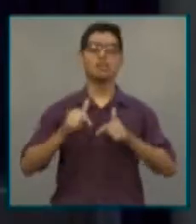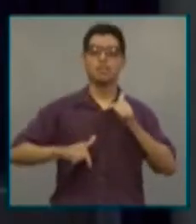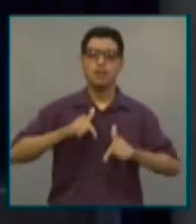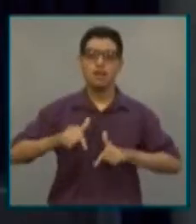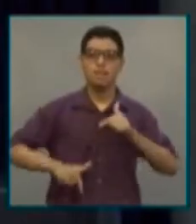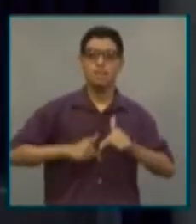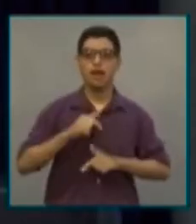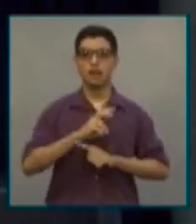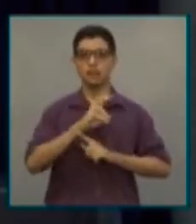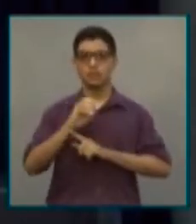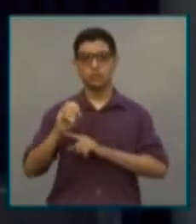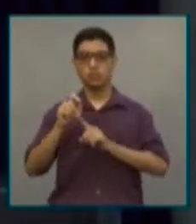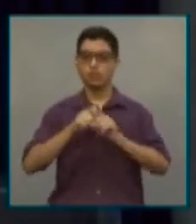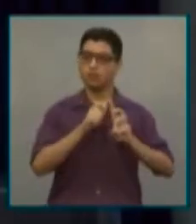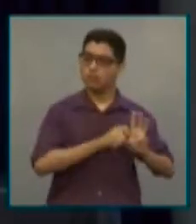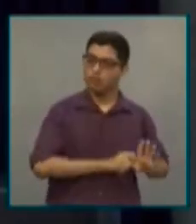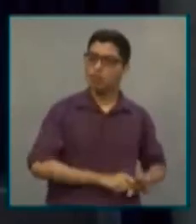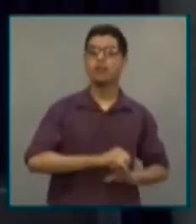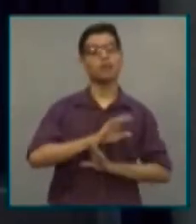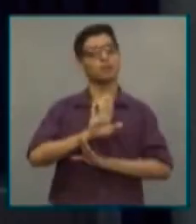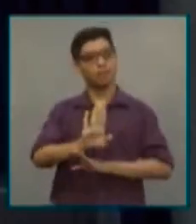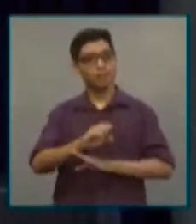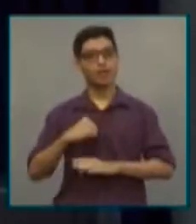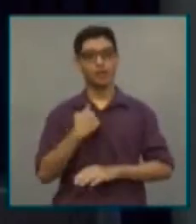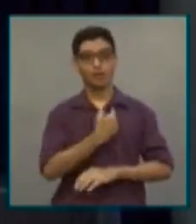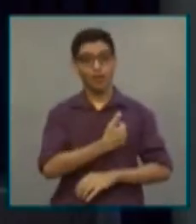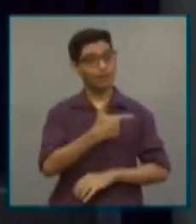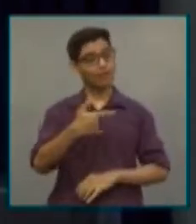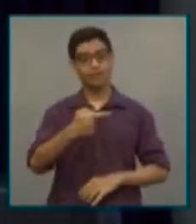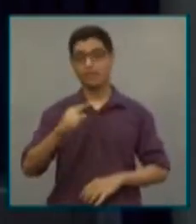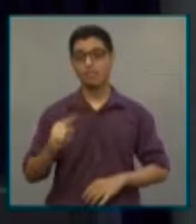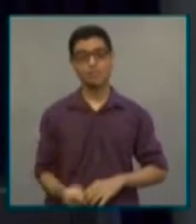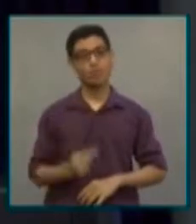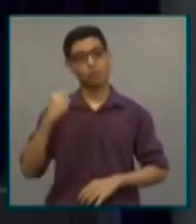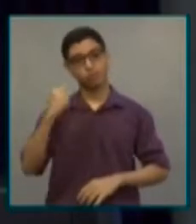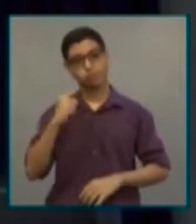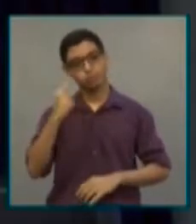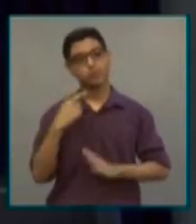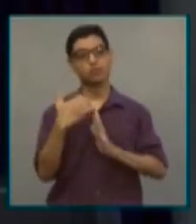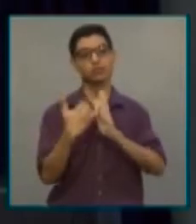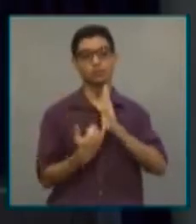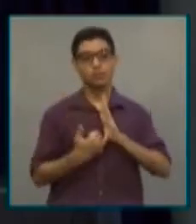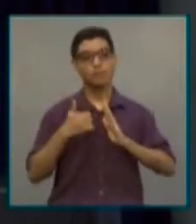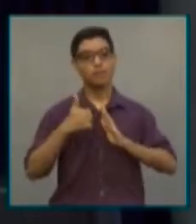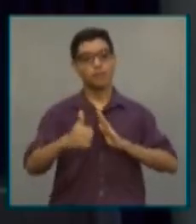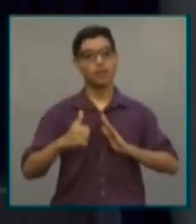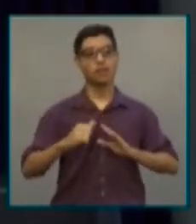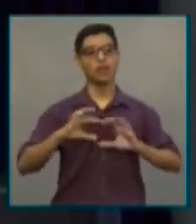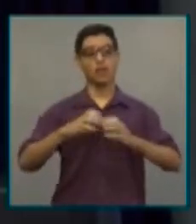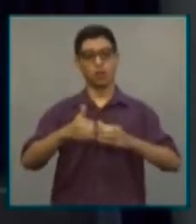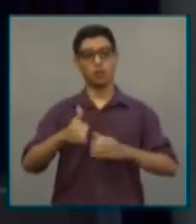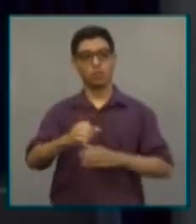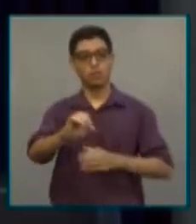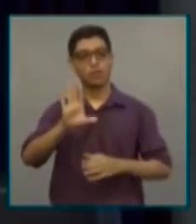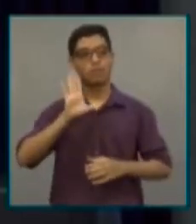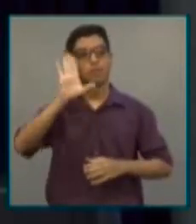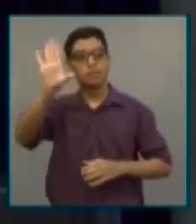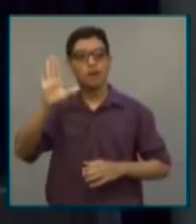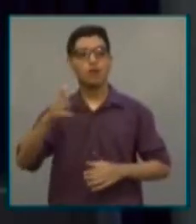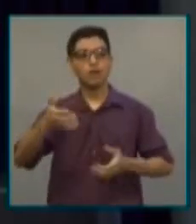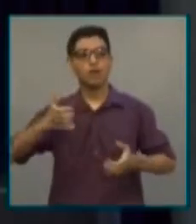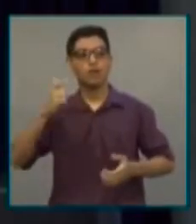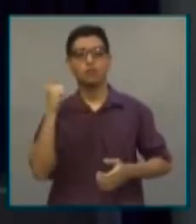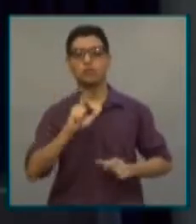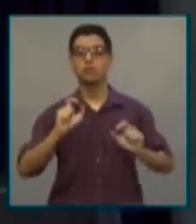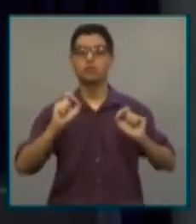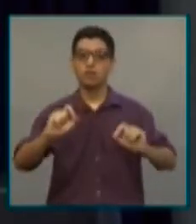toda a advocacia e nós somos 27 mil advogados inscritos. A Chapa 10 deseja resgatar a casa do